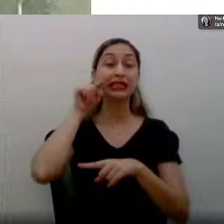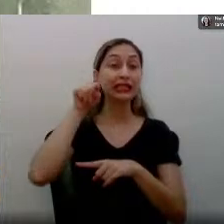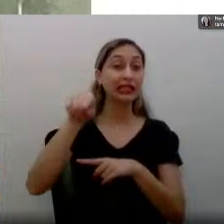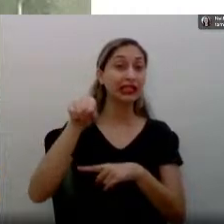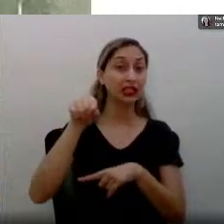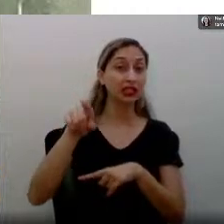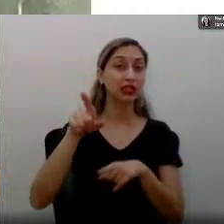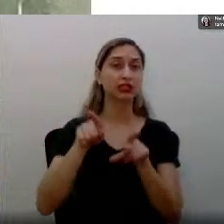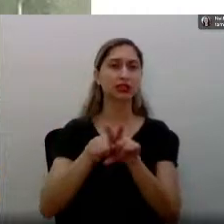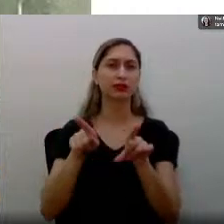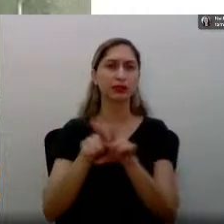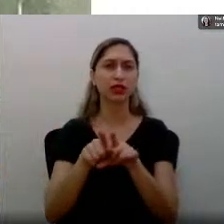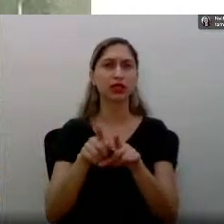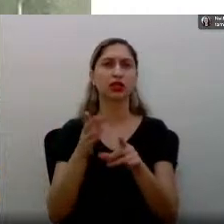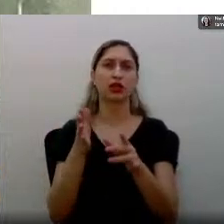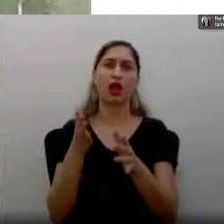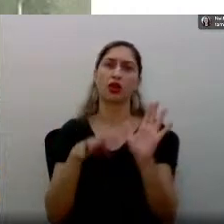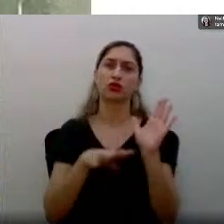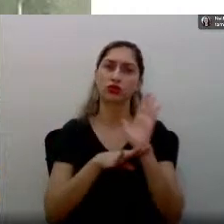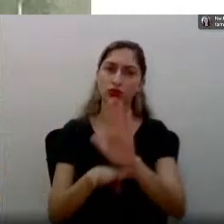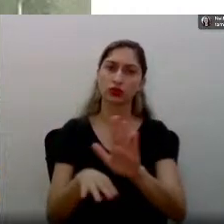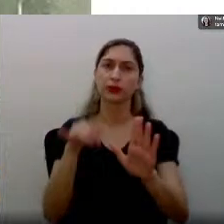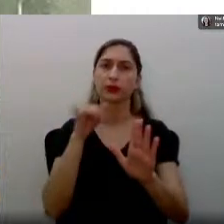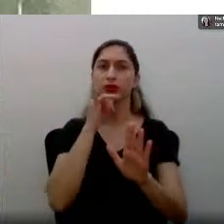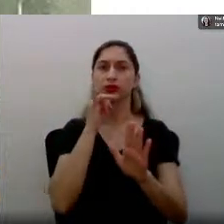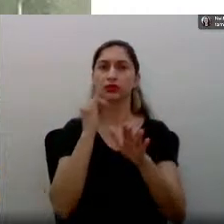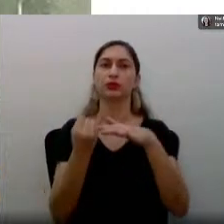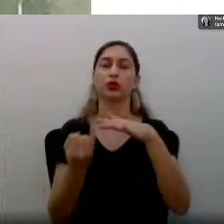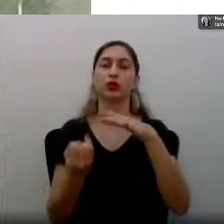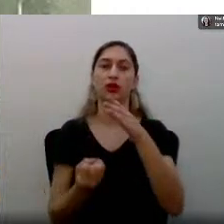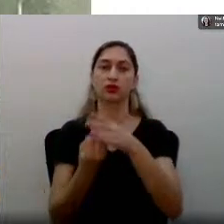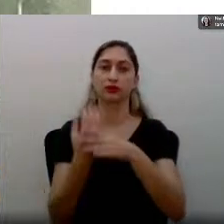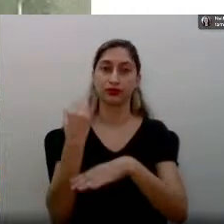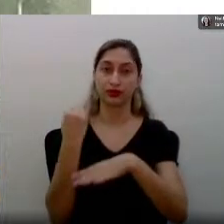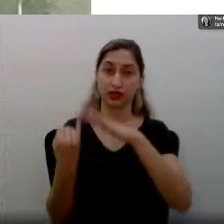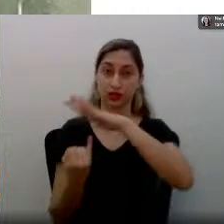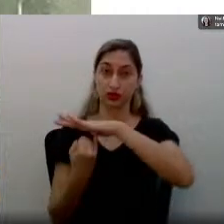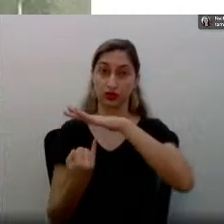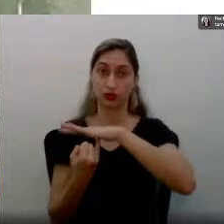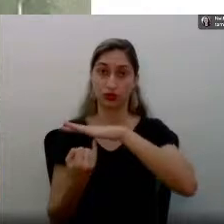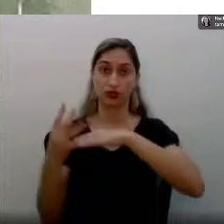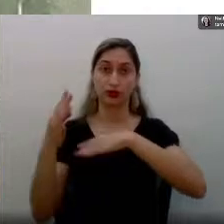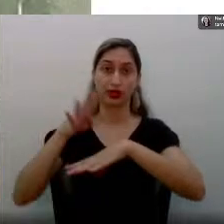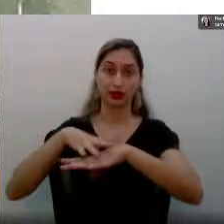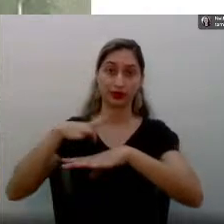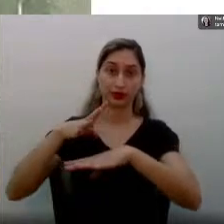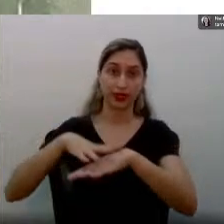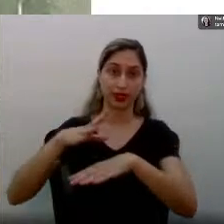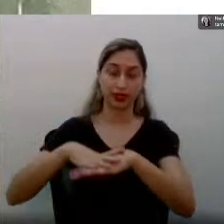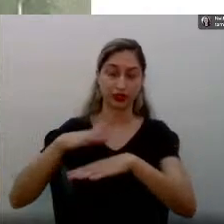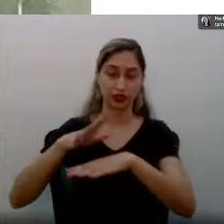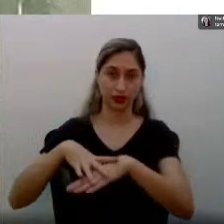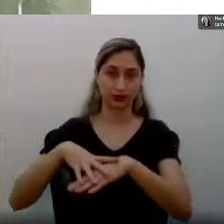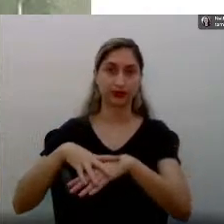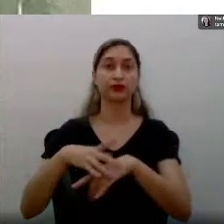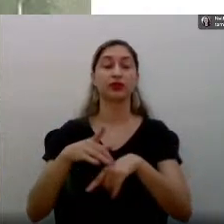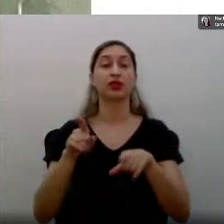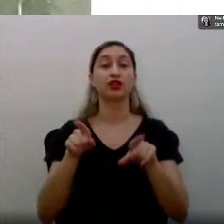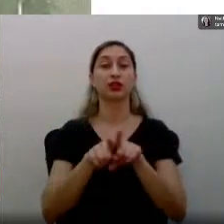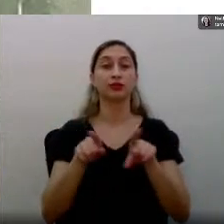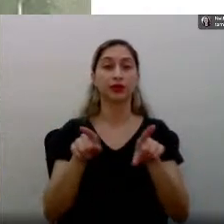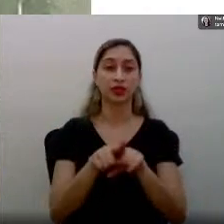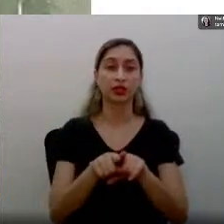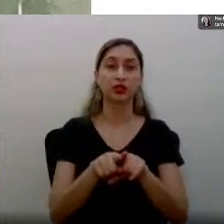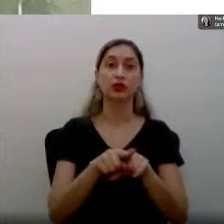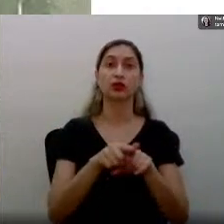iniciativas né uma formação do Instituto de matemática pura e aplicada a escola latino americana de física e o centro